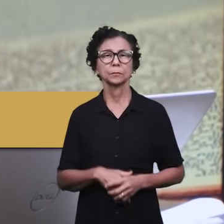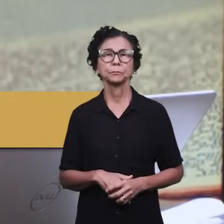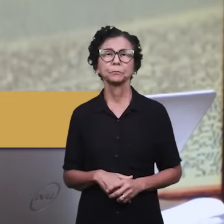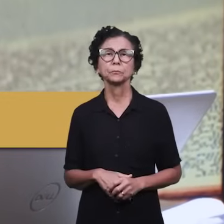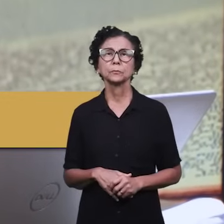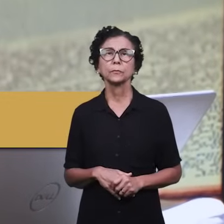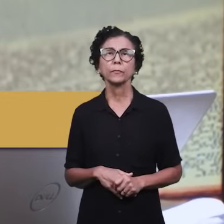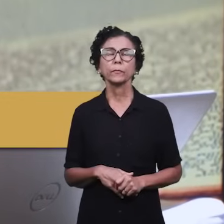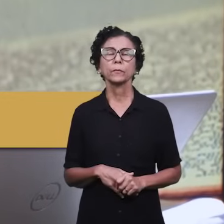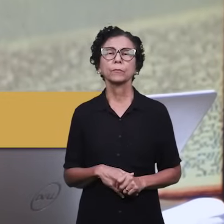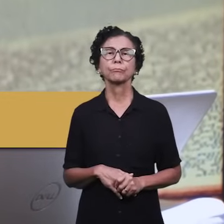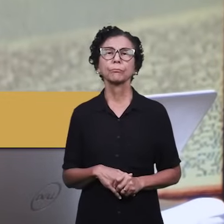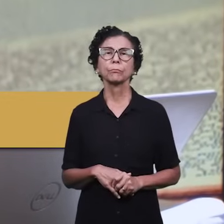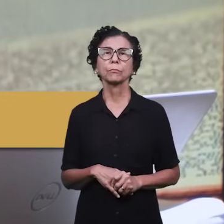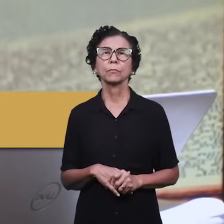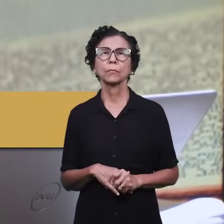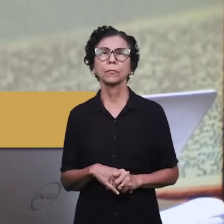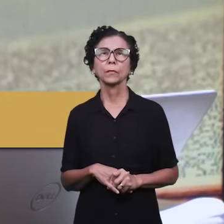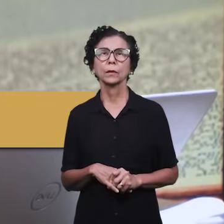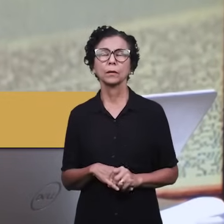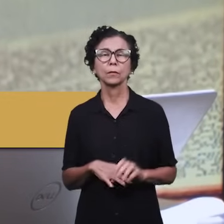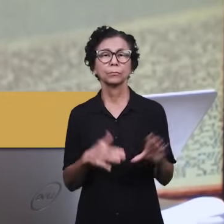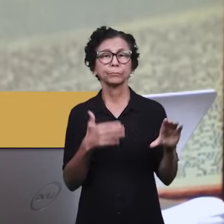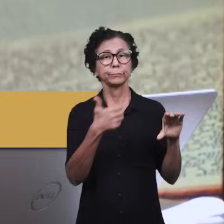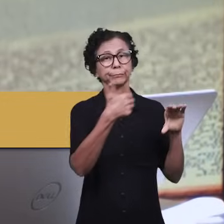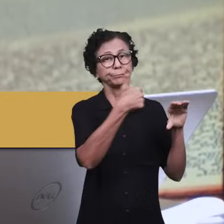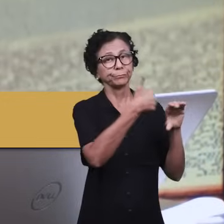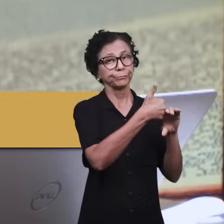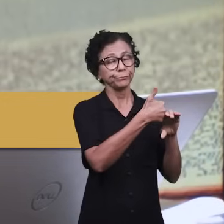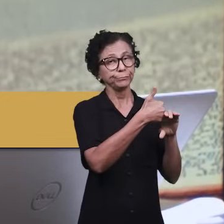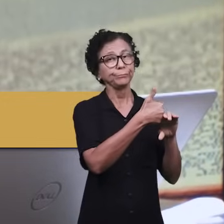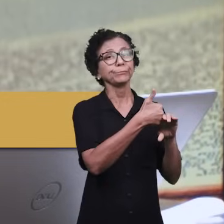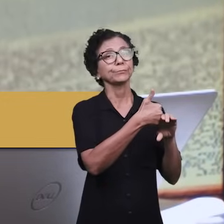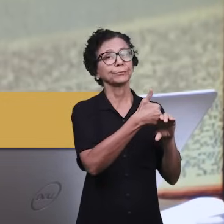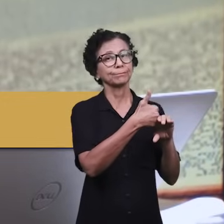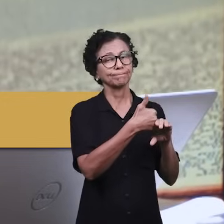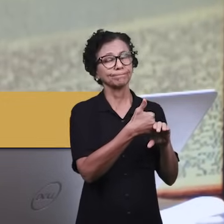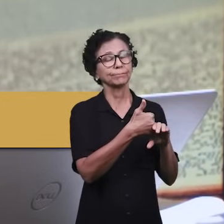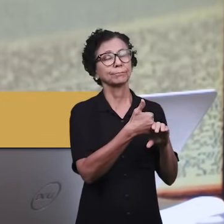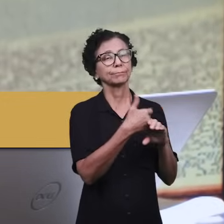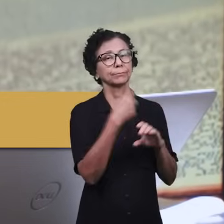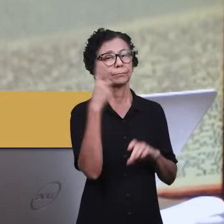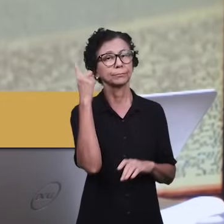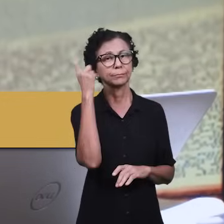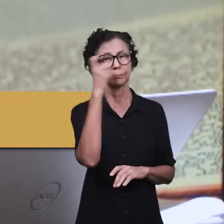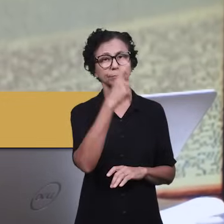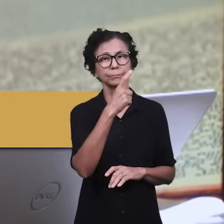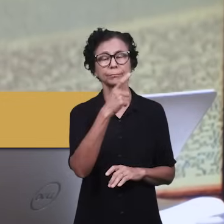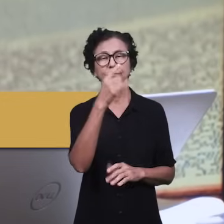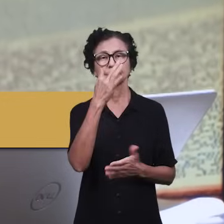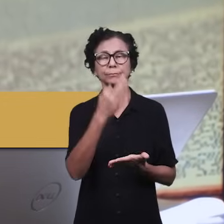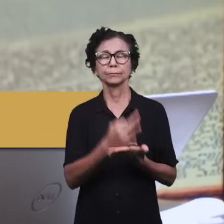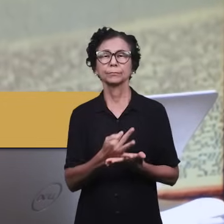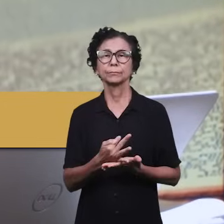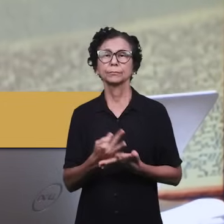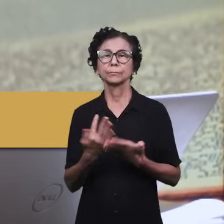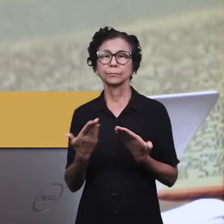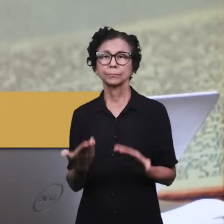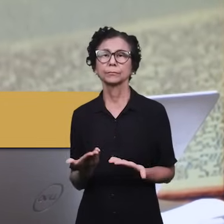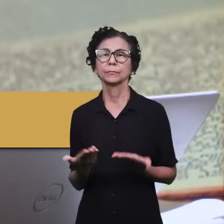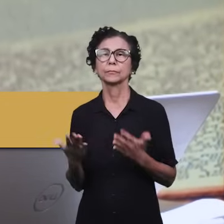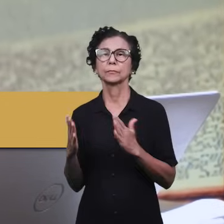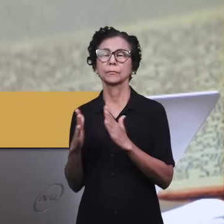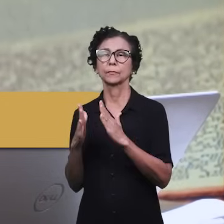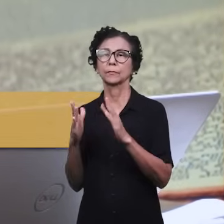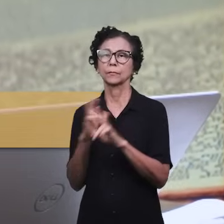sofreram, que enfrentaram o cristianismo, que afeta alguns até hoje, né? Então, nós iniciando aqui da questão